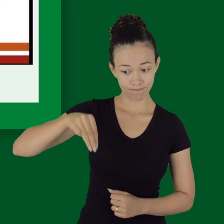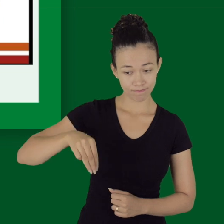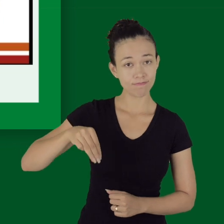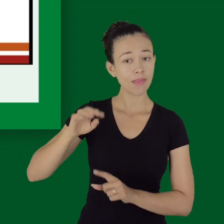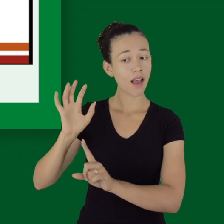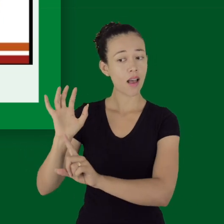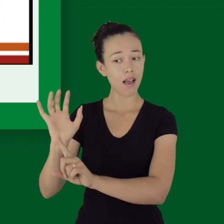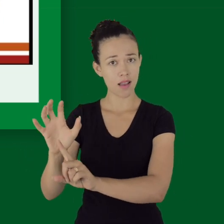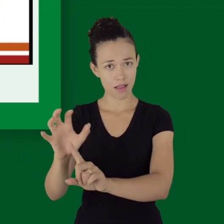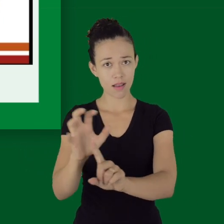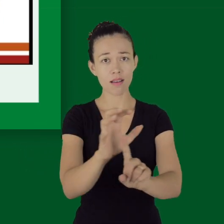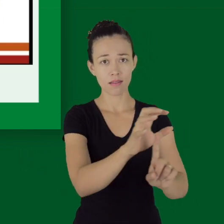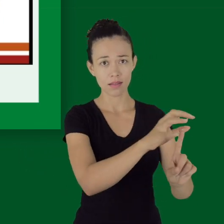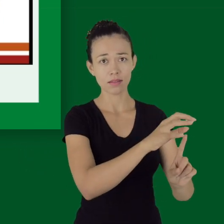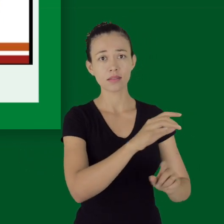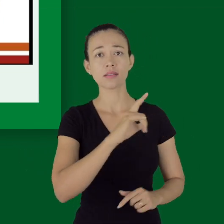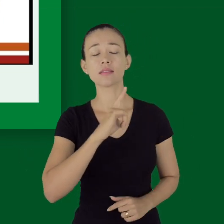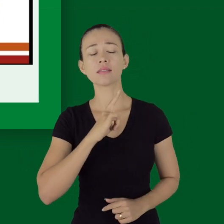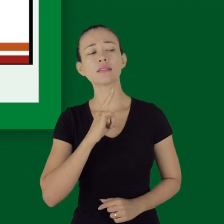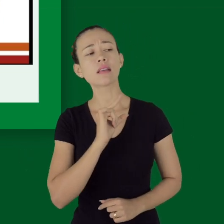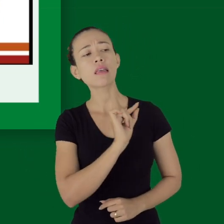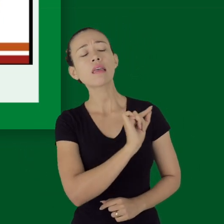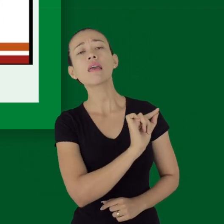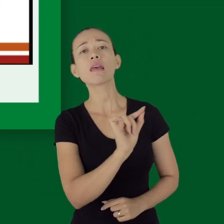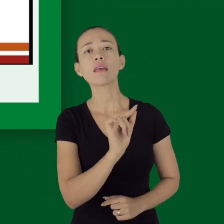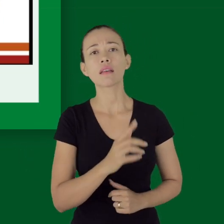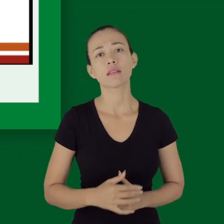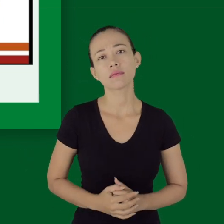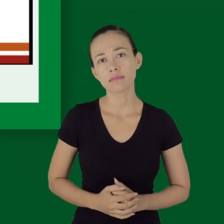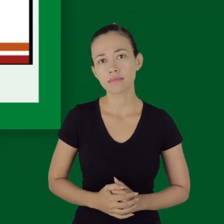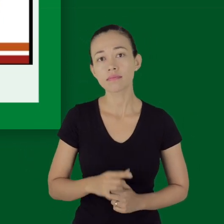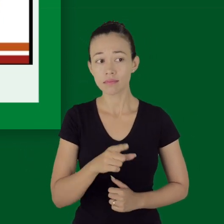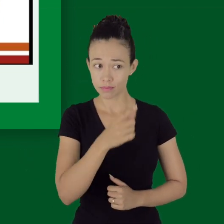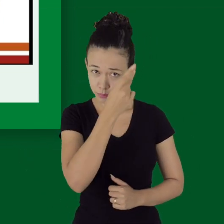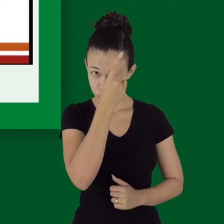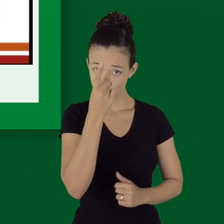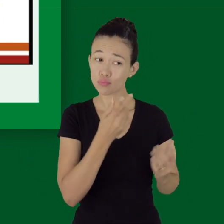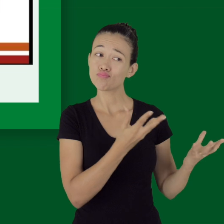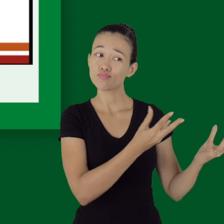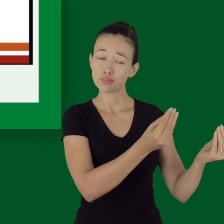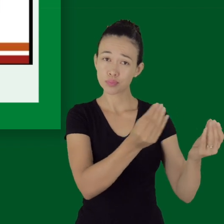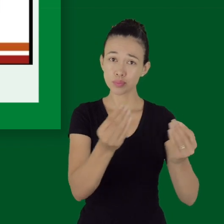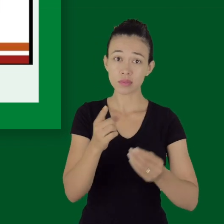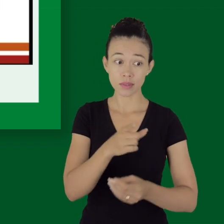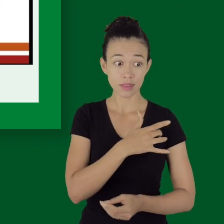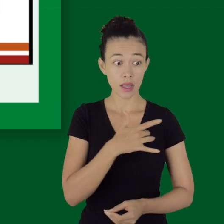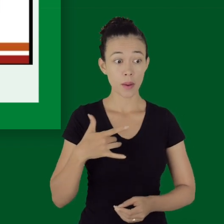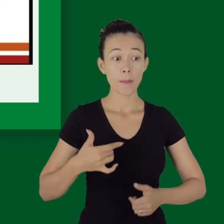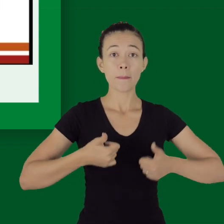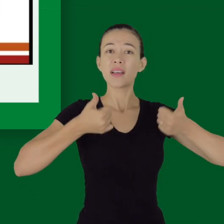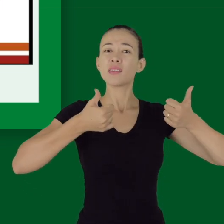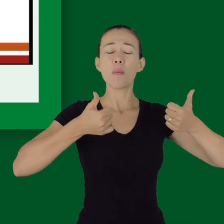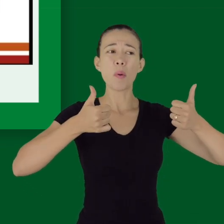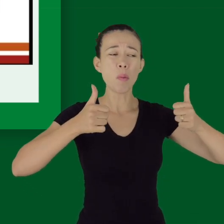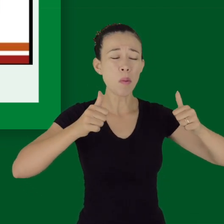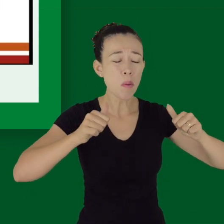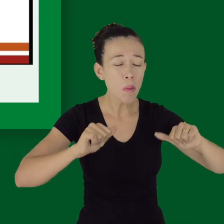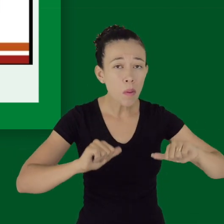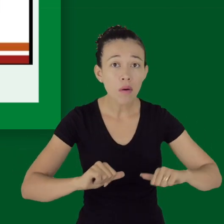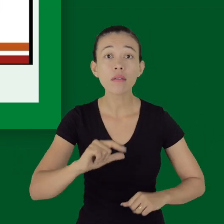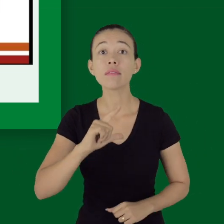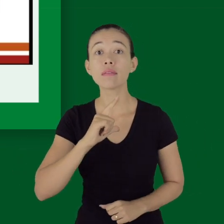de uma perspectiva de problema de saúde pública importante. Alcança uma população economicamente ativa, uma